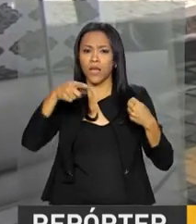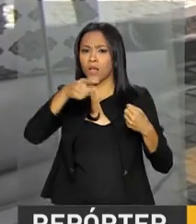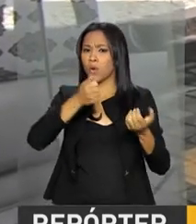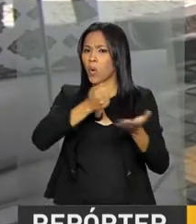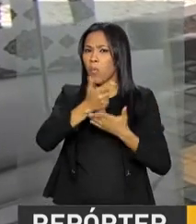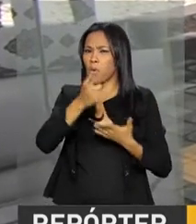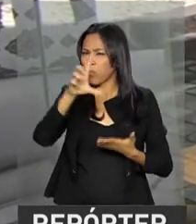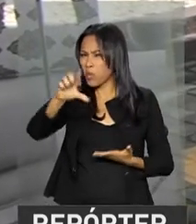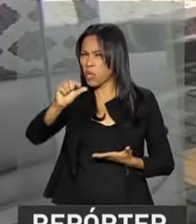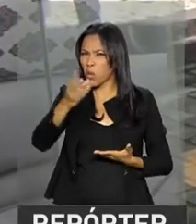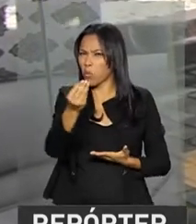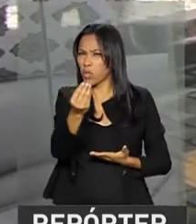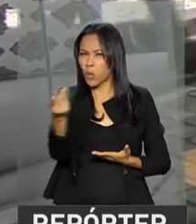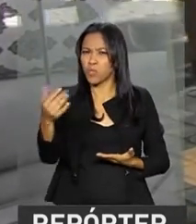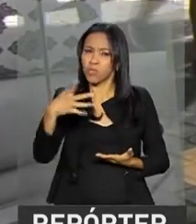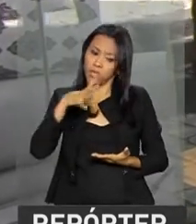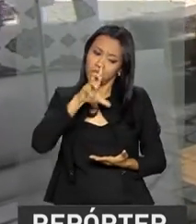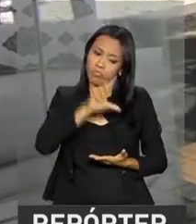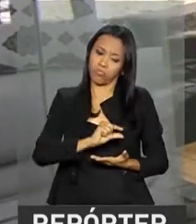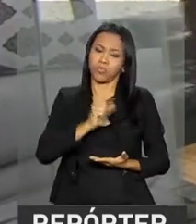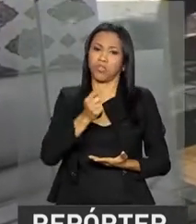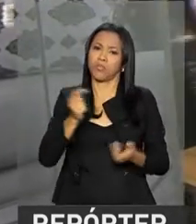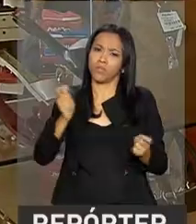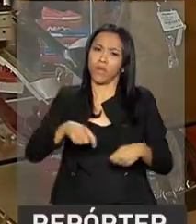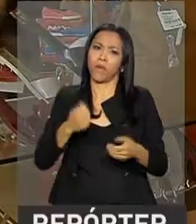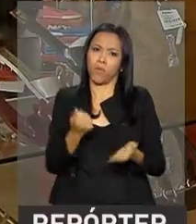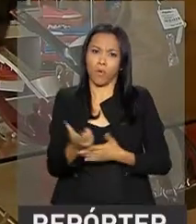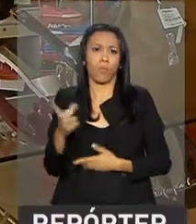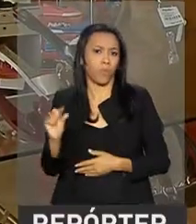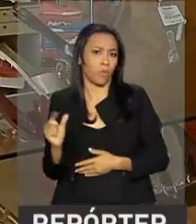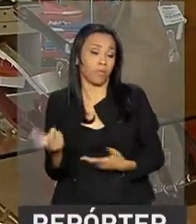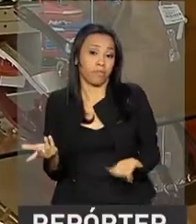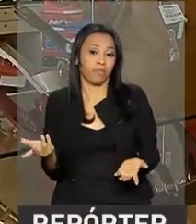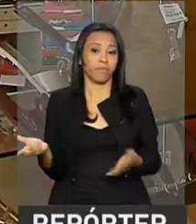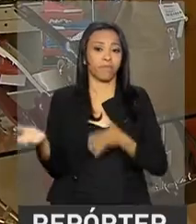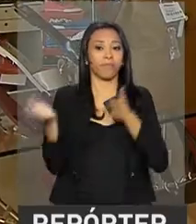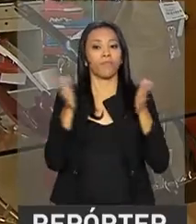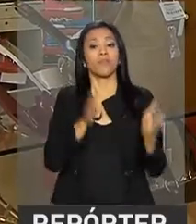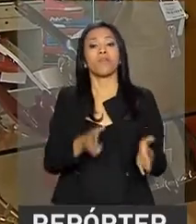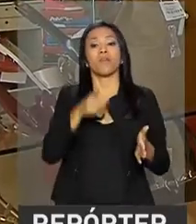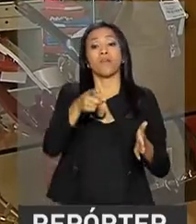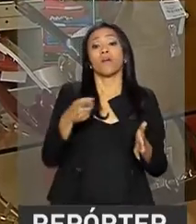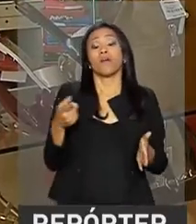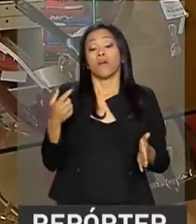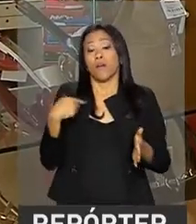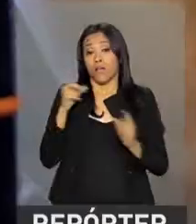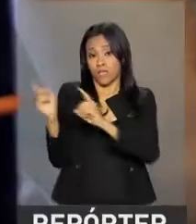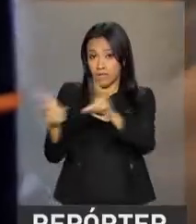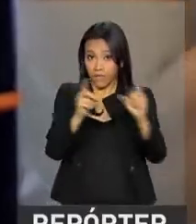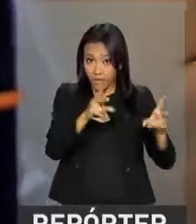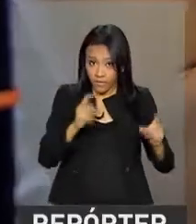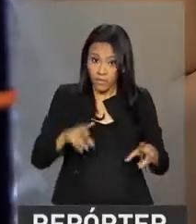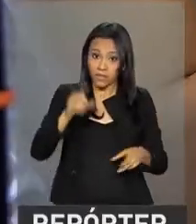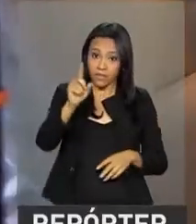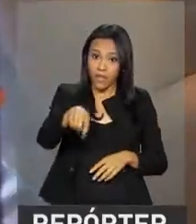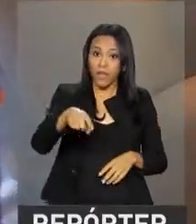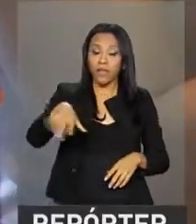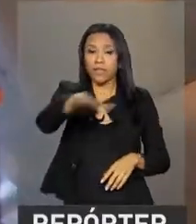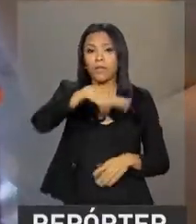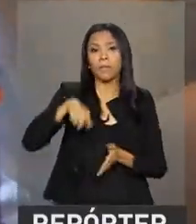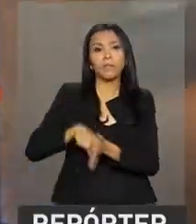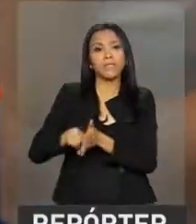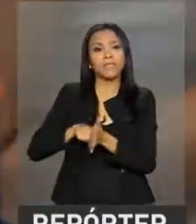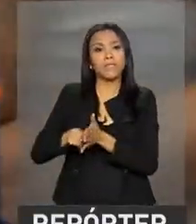comprei muita coisa não, porque o dinheiro está curto, mas dá para comprar um pouco, né? O comércio mais aquecido em julho de 2017 foi destaque na pesquisa